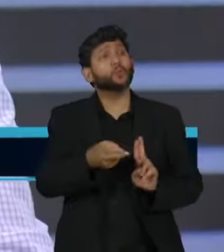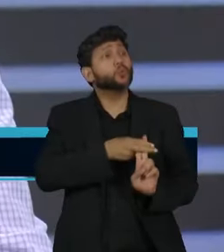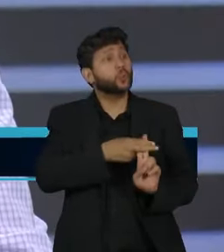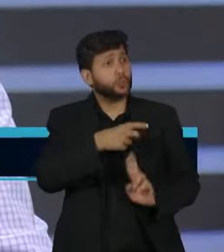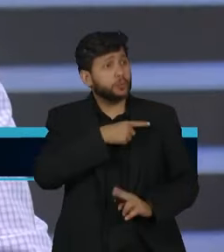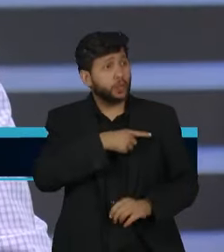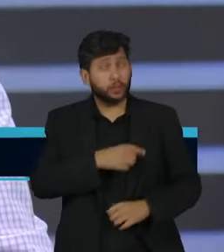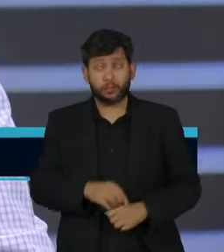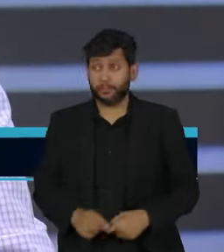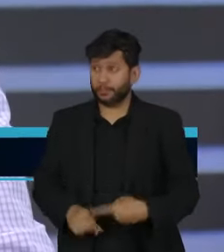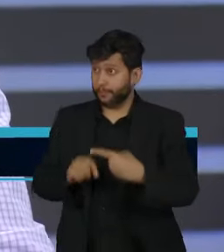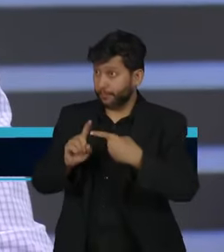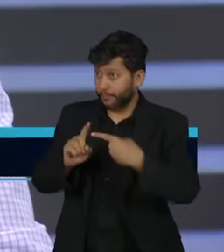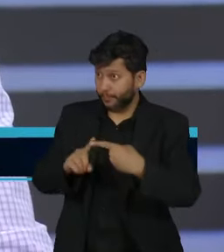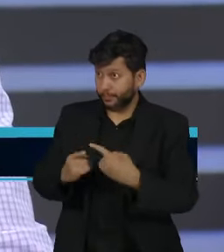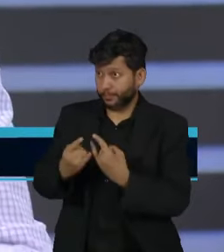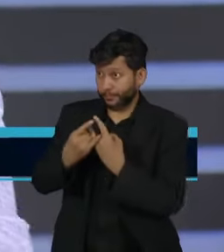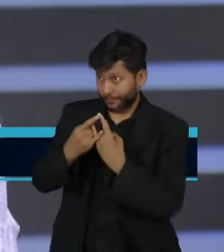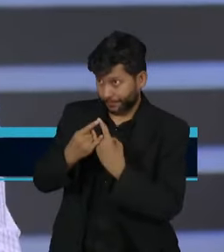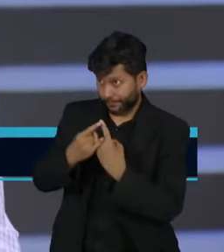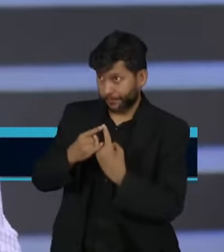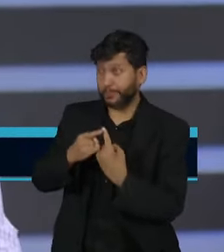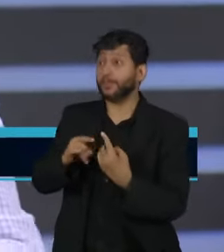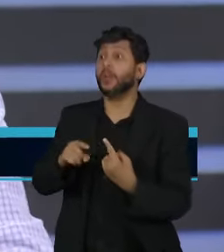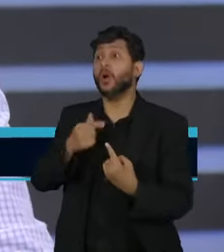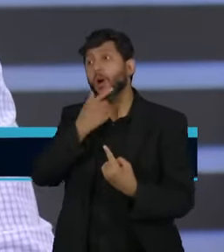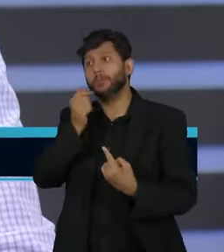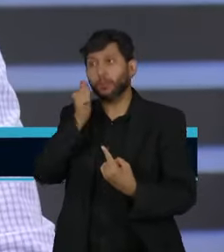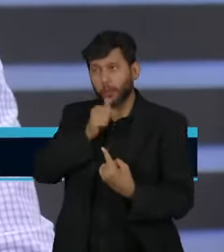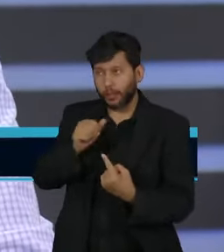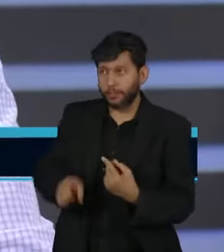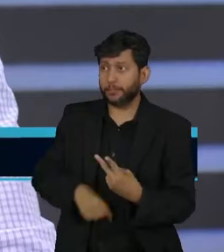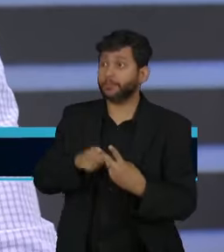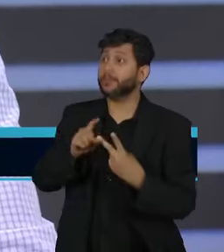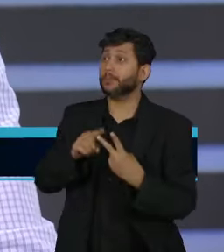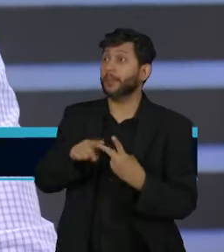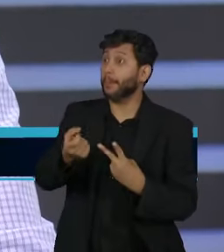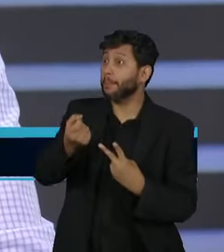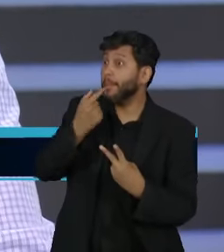Existem preservativos. Existe a pílula anticoncepcional